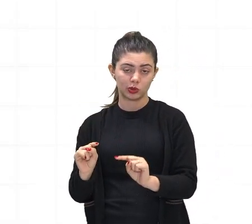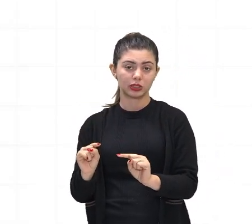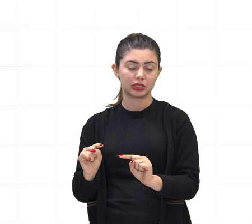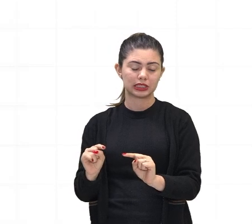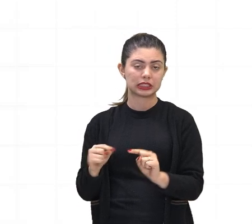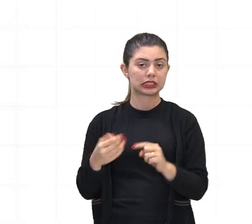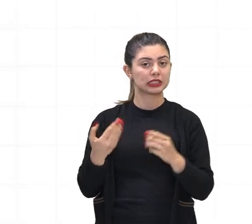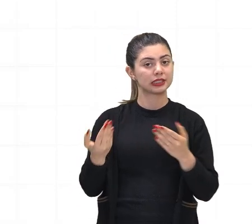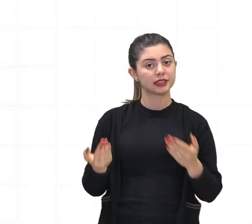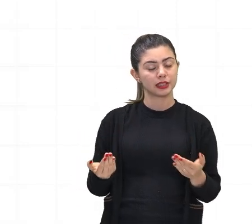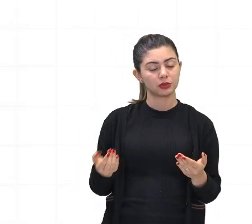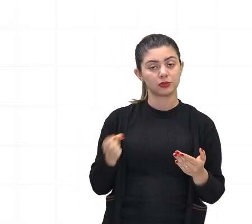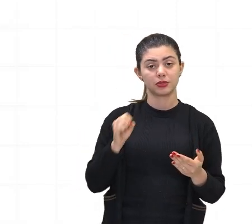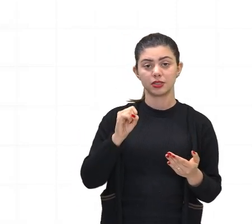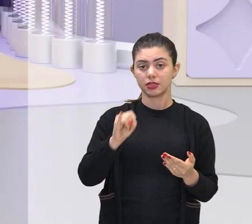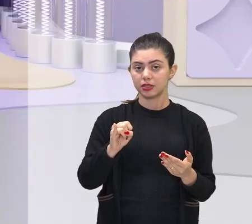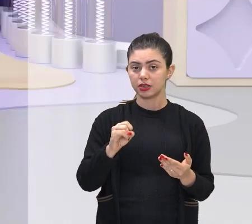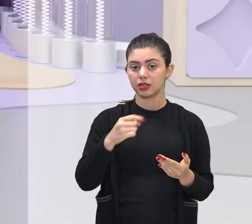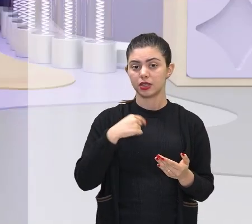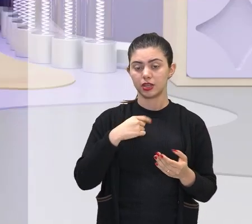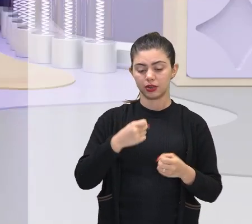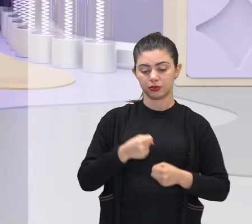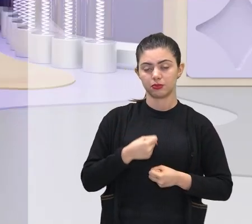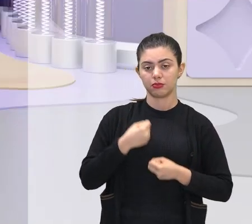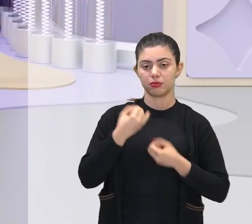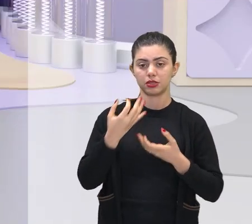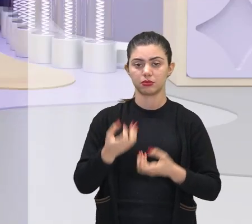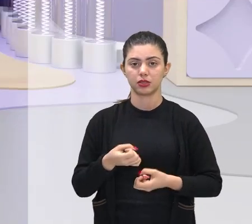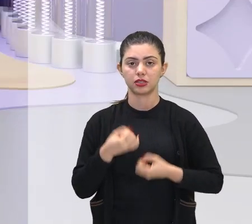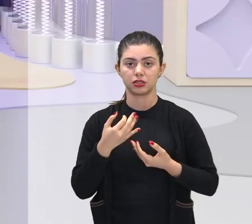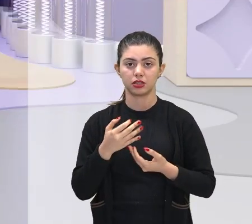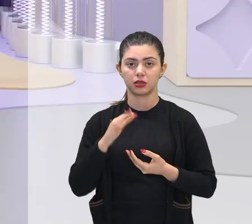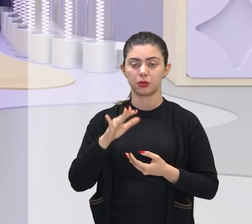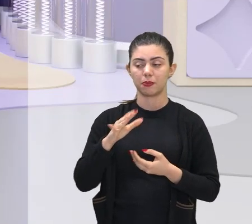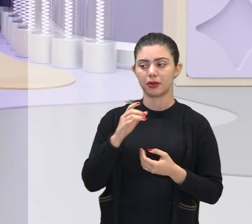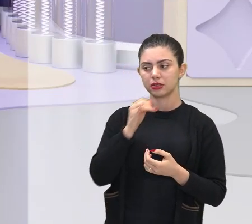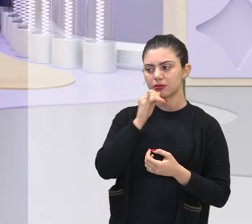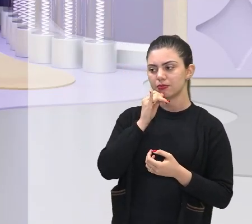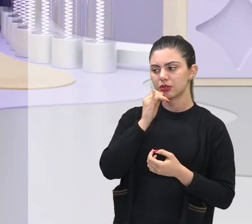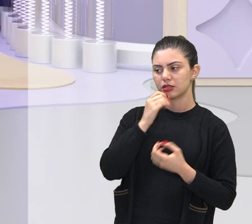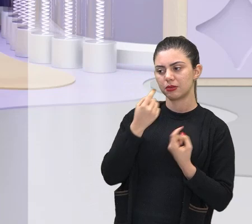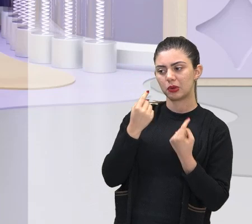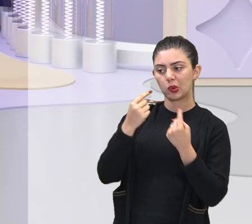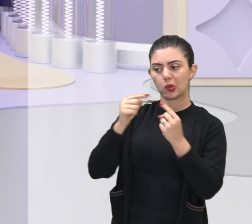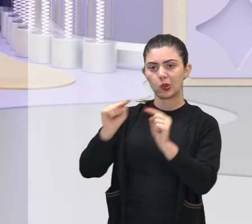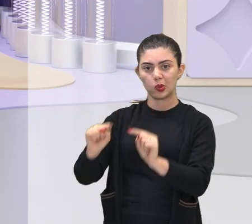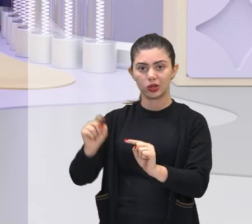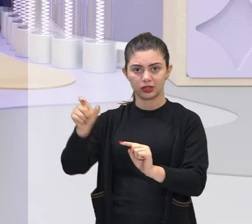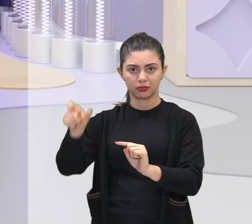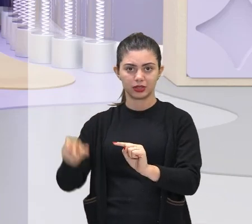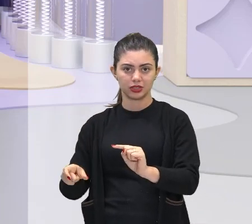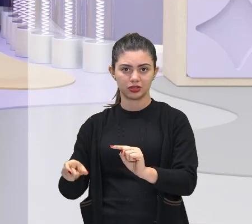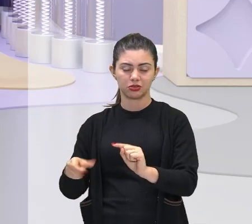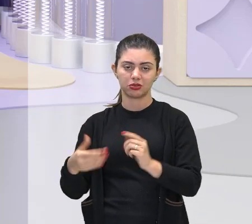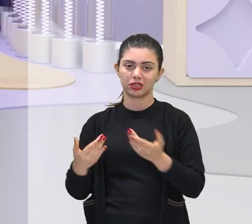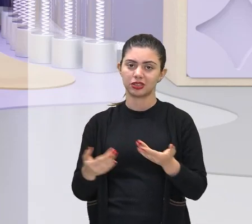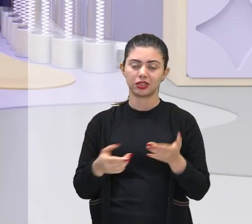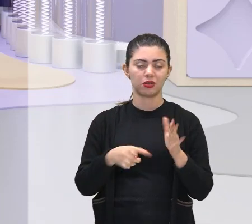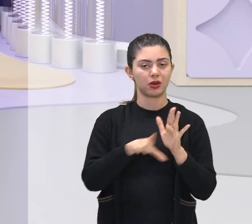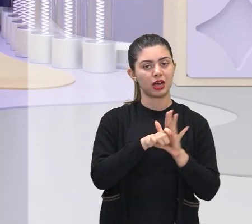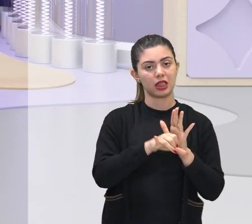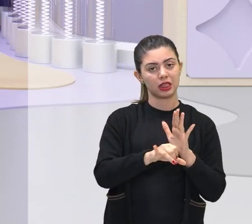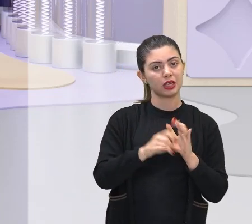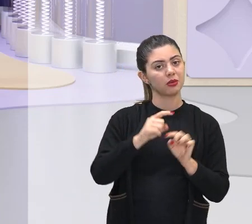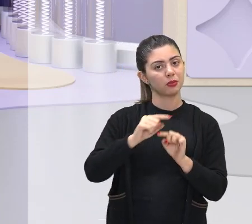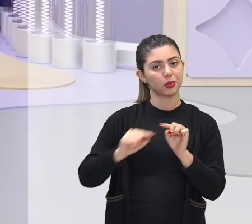Quando eu me expresso, mas quando eu estou ferindo a outra pessoa, então já não é mais liberdade.